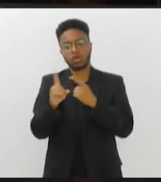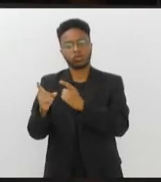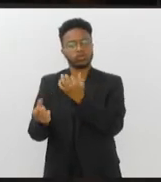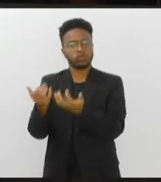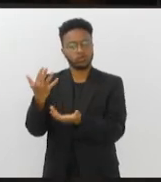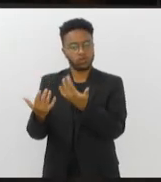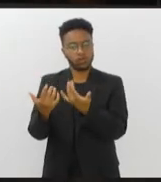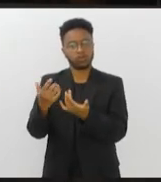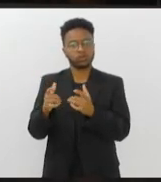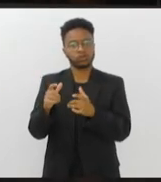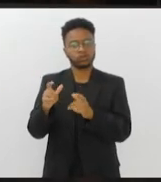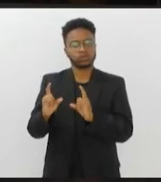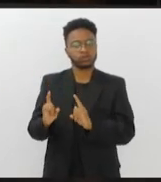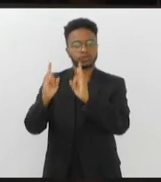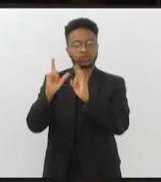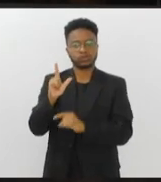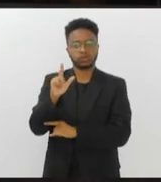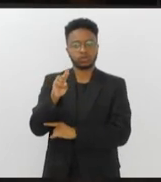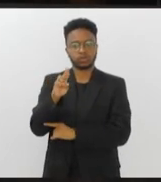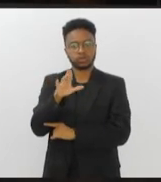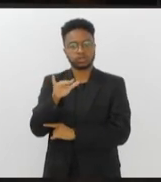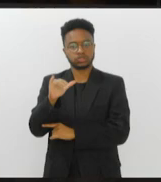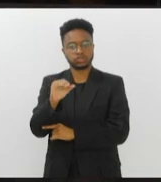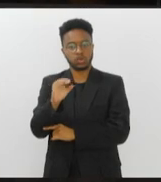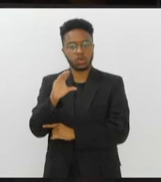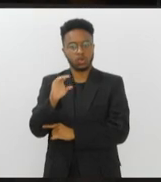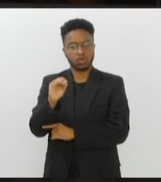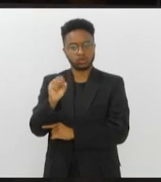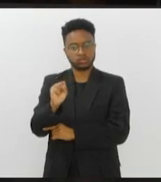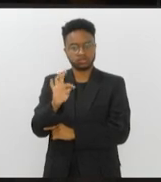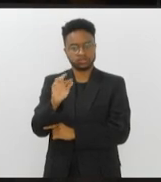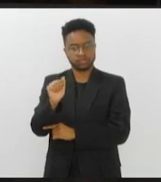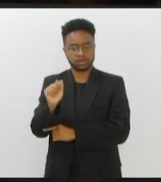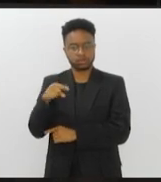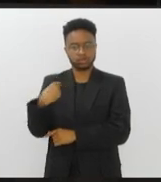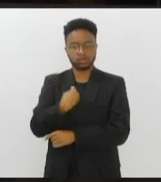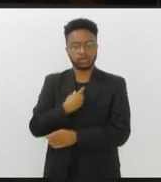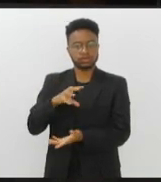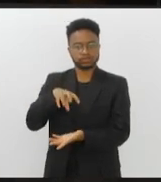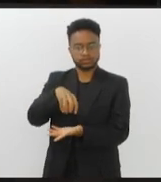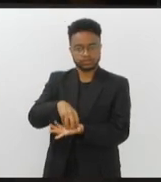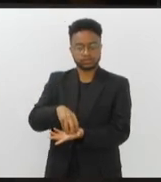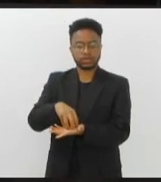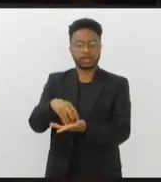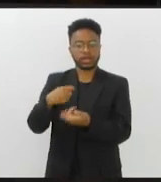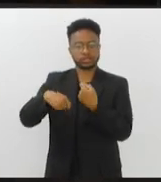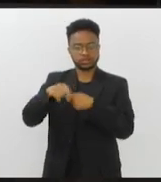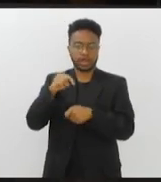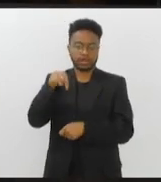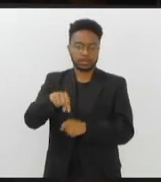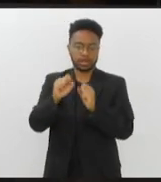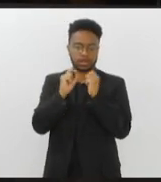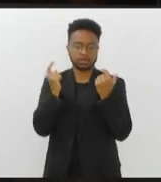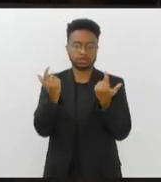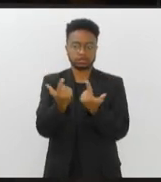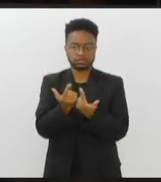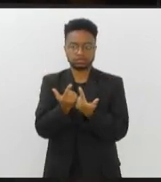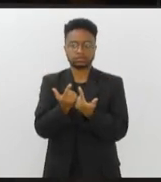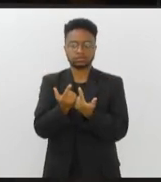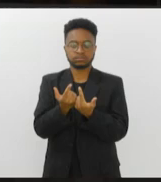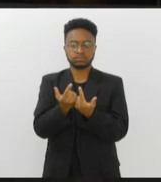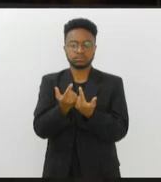do edifício Lúcio Costa, nossa sede administrativa da Alerge, essa sede que aqui estamos. Foi o